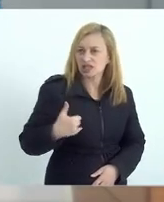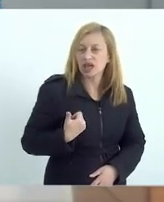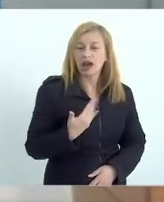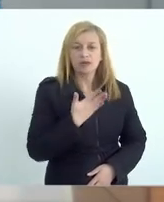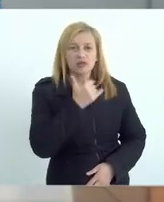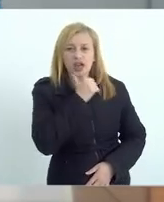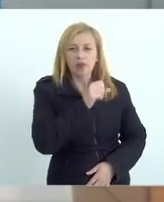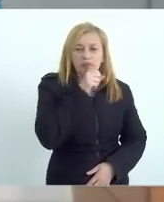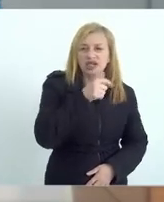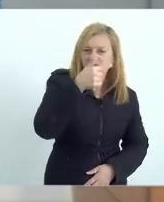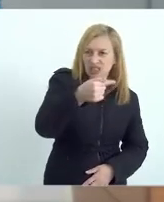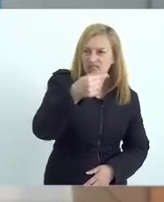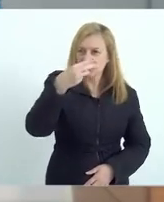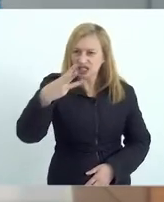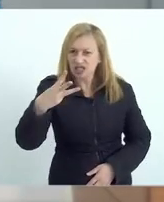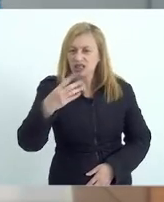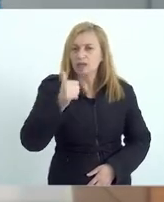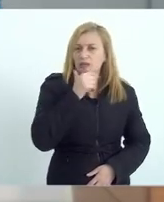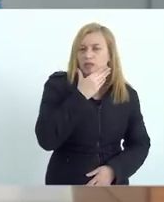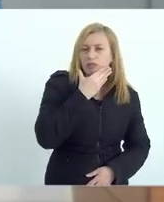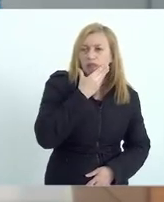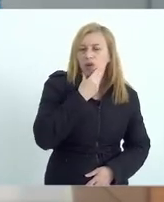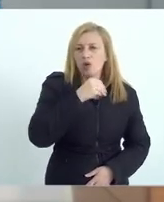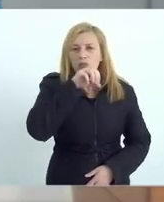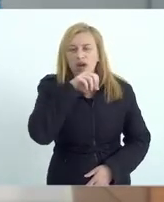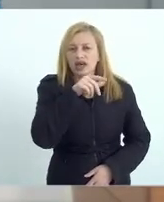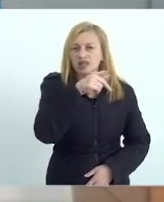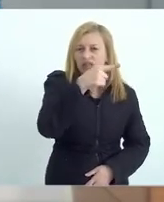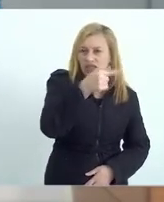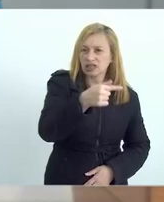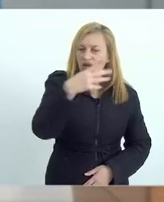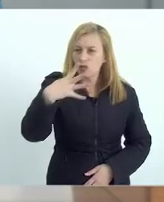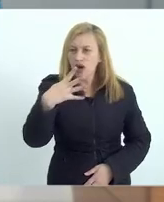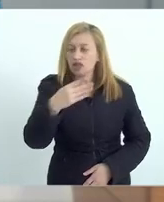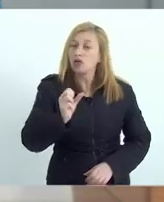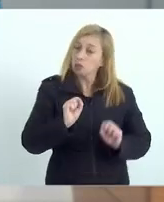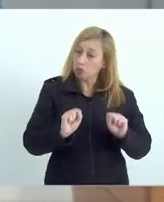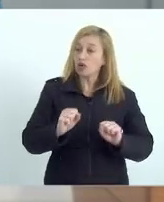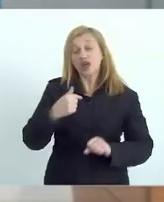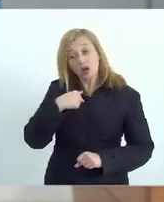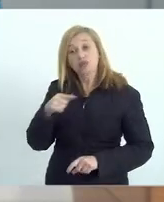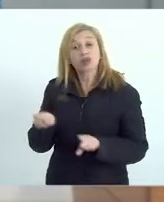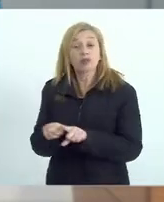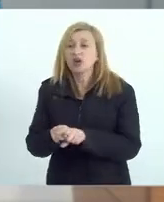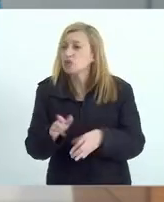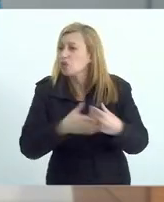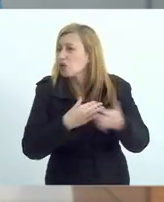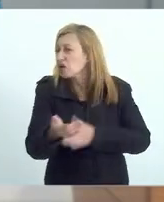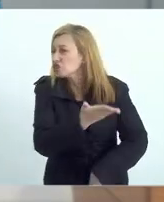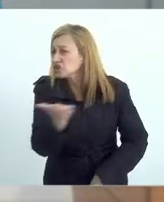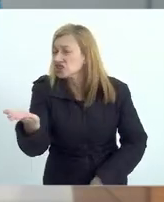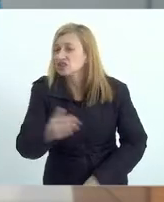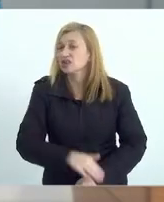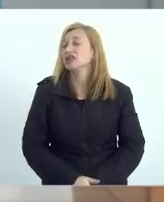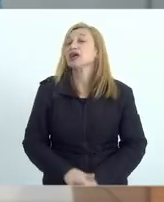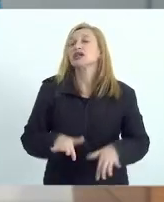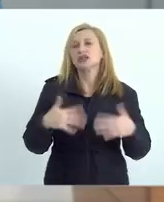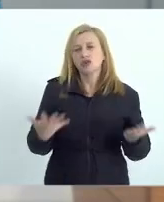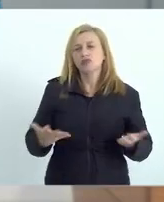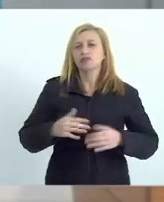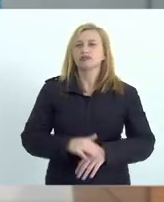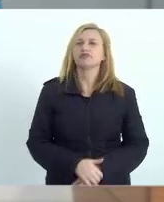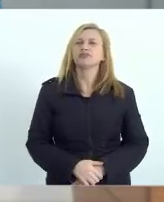73 anos pode ser o meu pai de 74 anos e pode ser eu pode ser qualquer um dos Senhores então